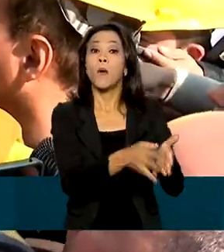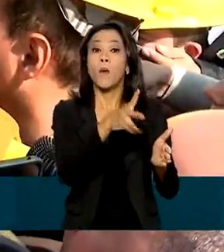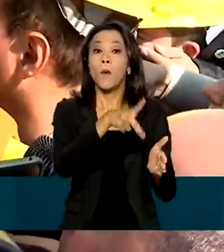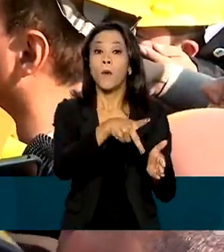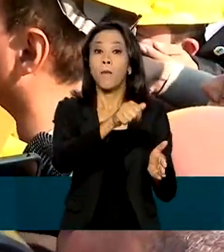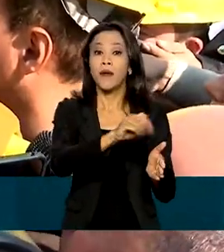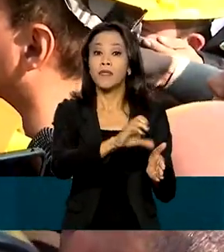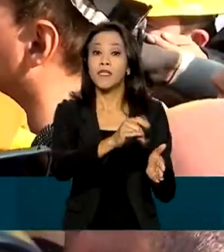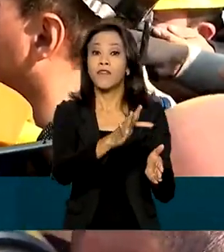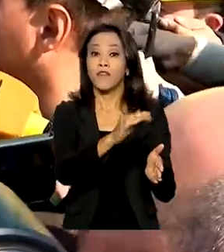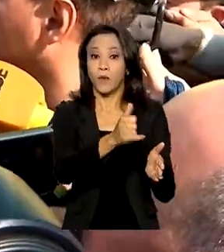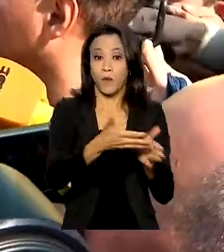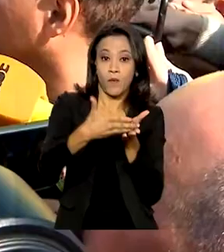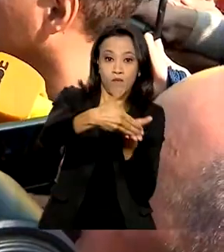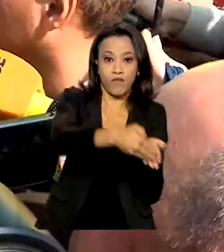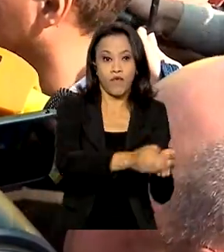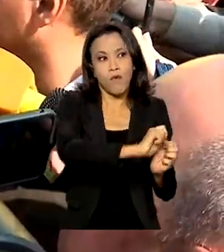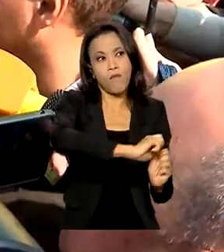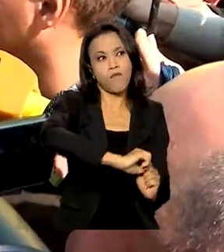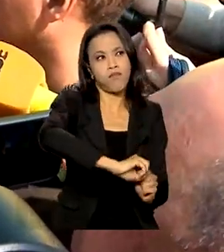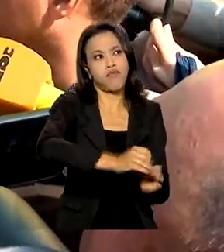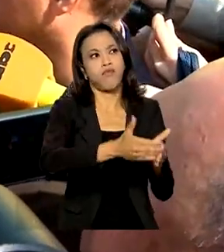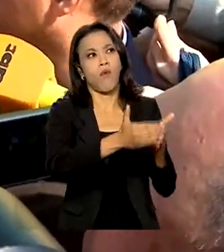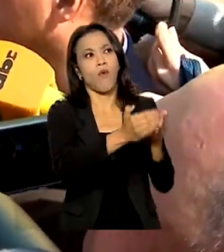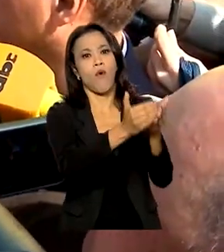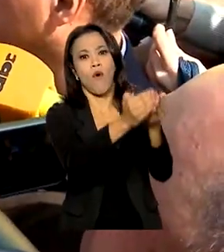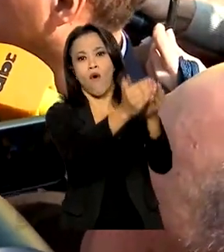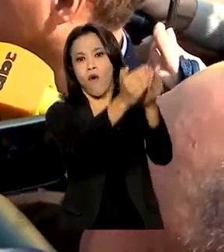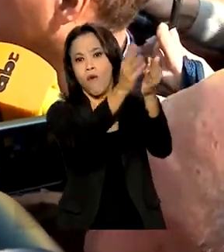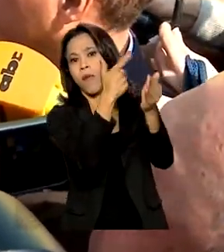através dos potes se encostem muito a distância para outro país